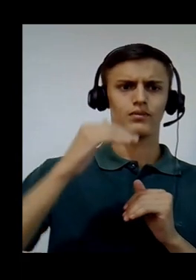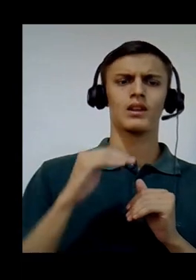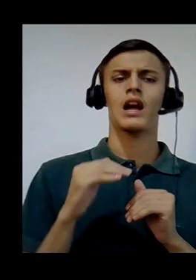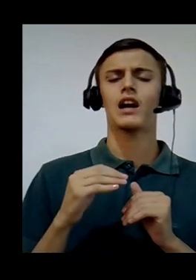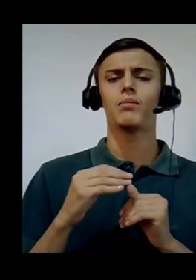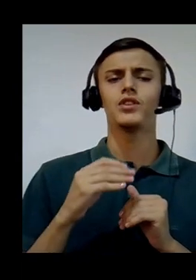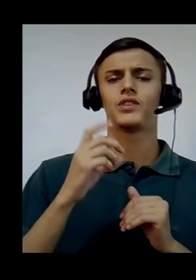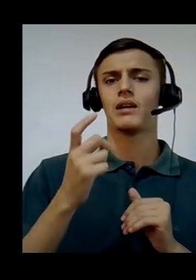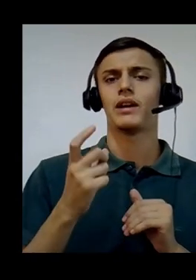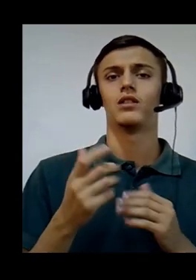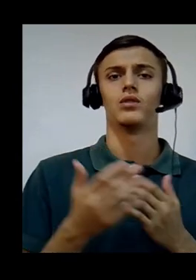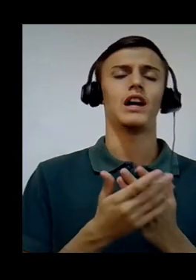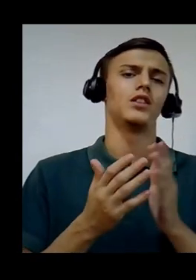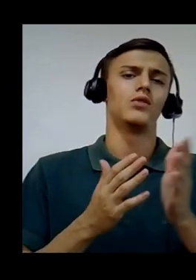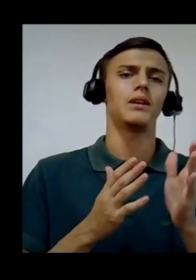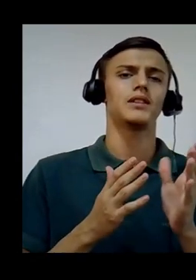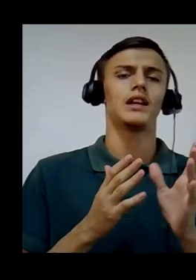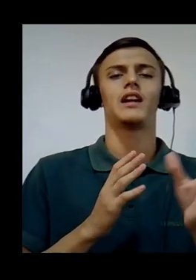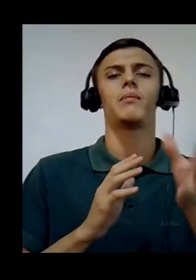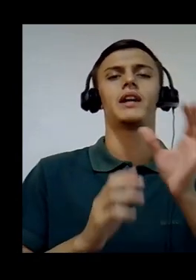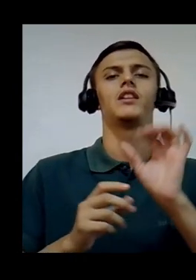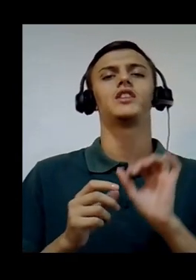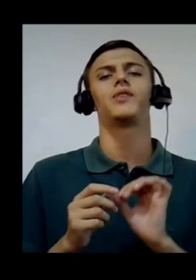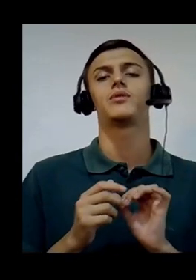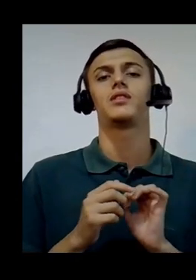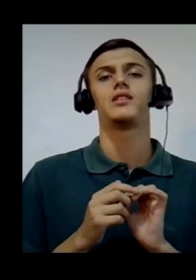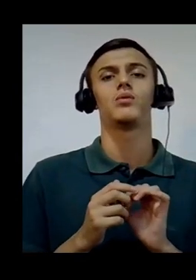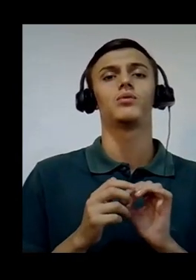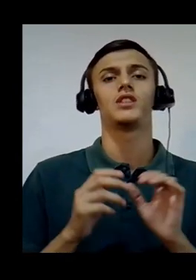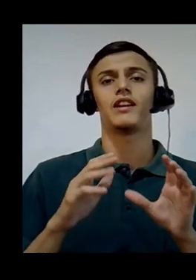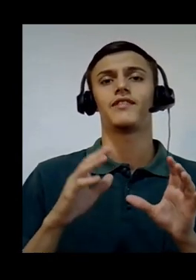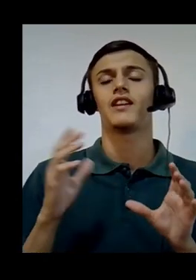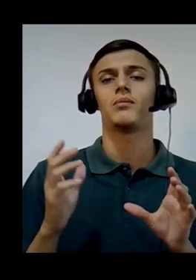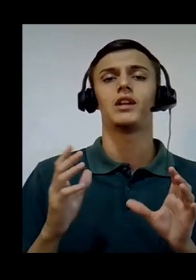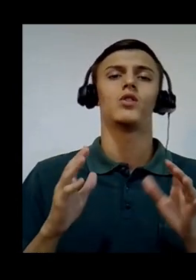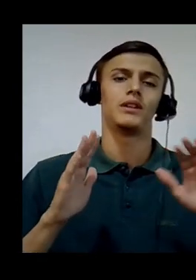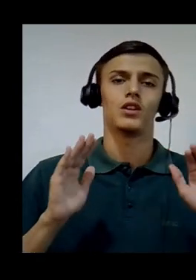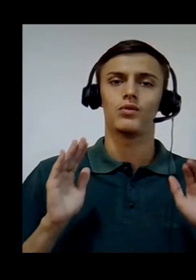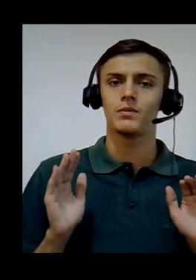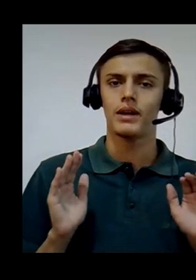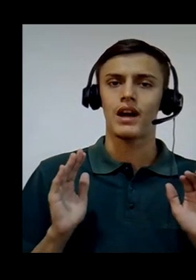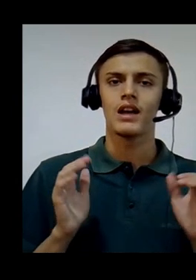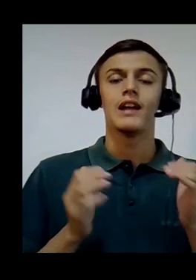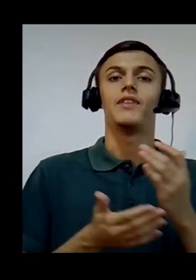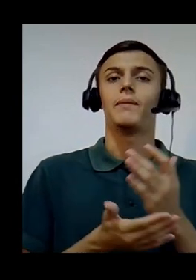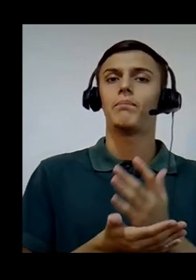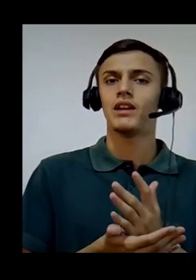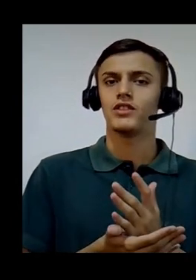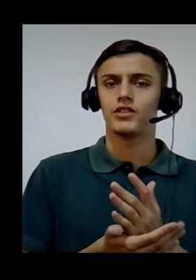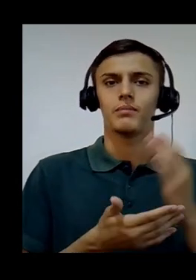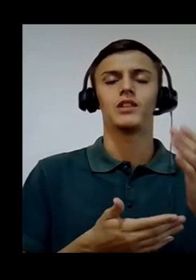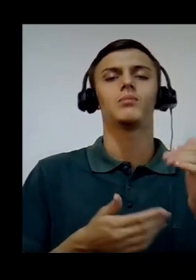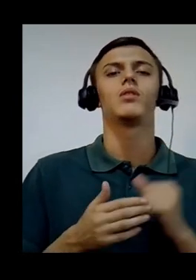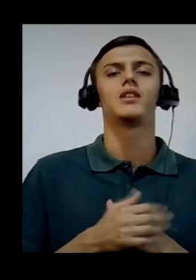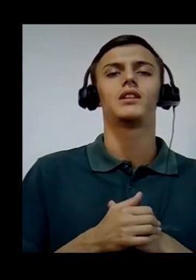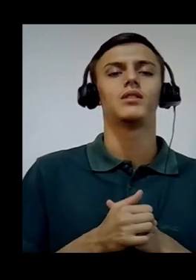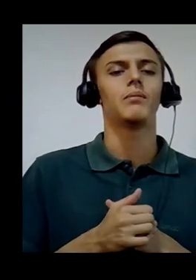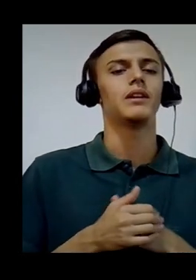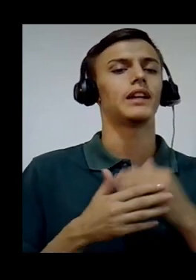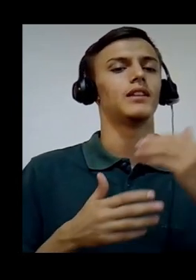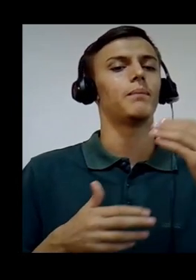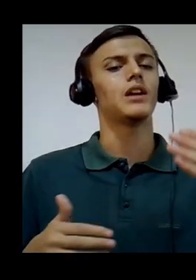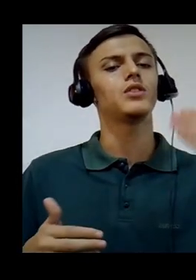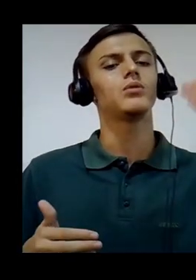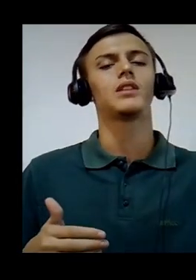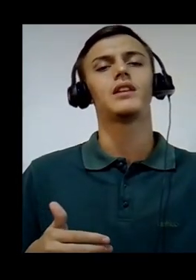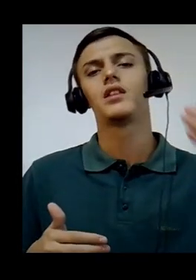posso. Acabou de ficar amarelo? Ah, então vou passar. Tá amarelo ali já faz uns 3 segundos, já vai ficar vermelho? Opa, então vou esperar. Depende, mesma coisa aqui